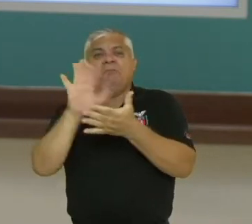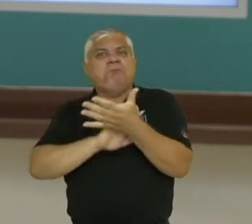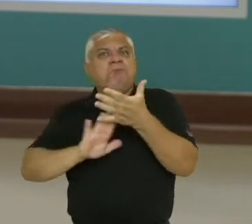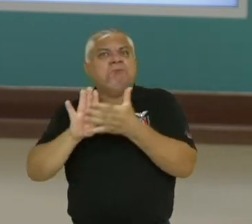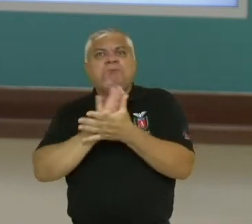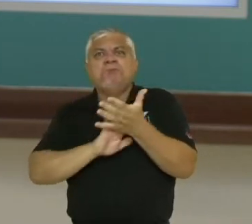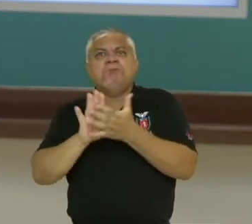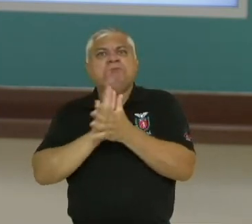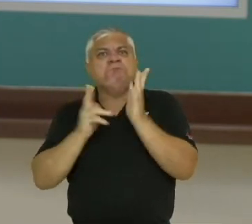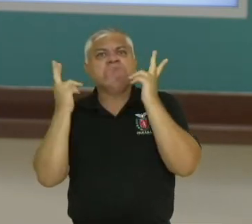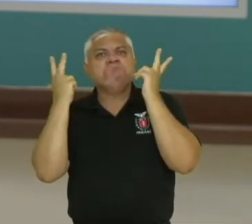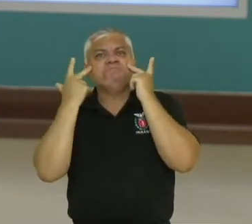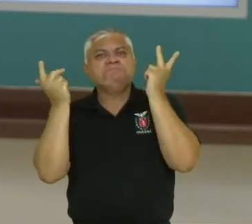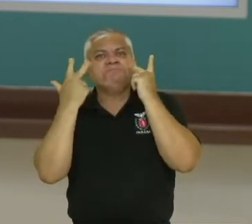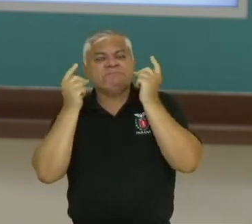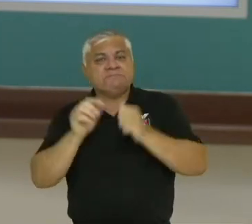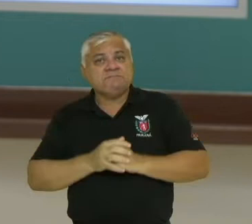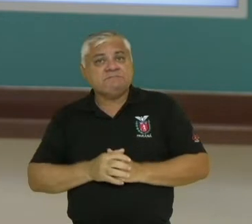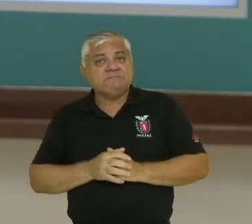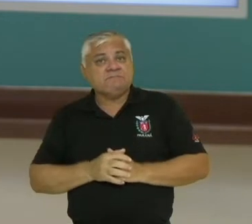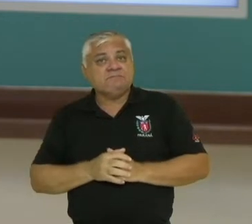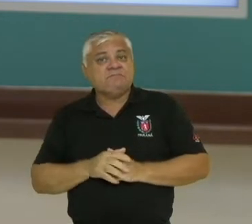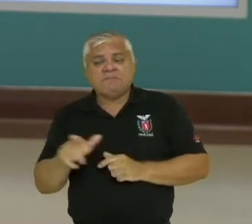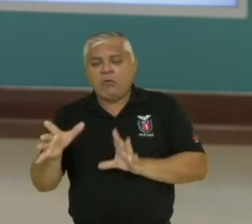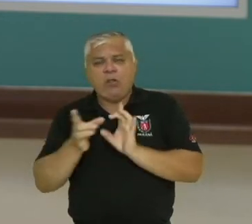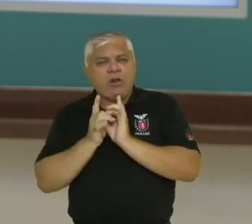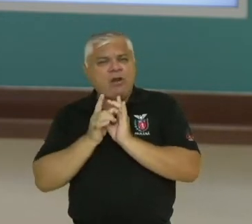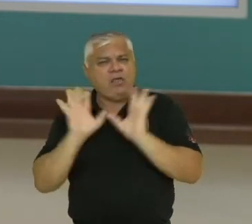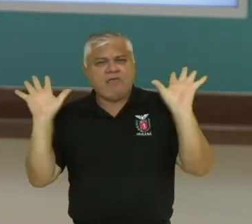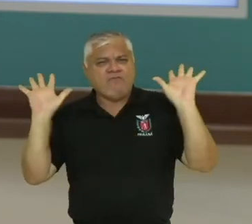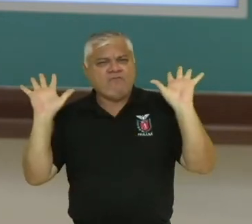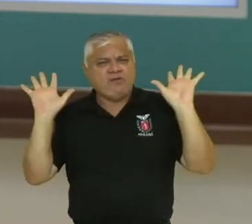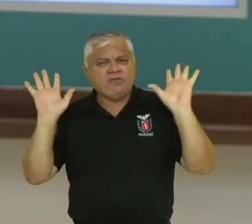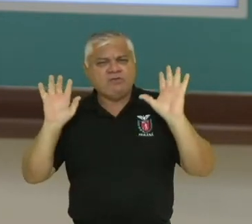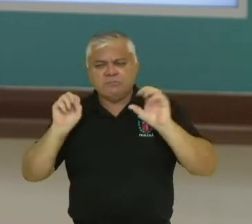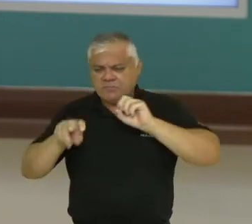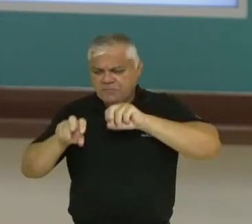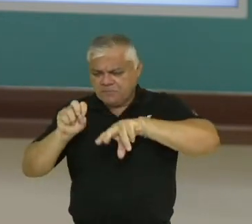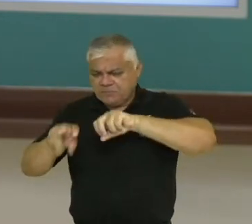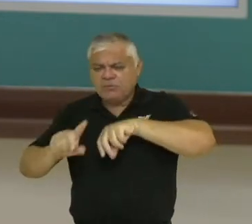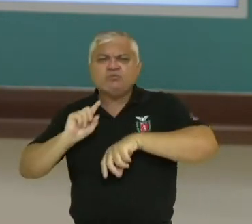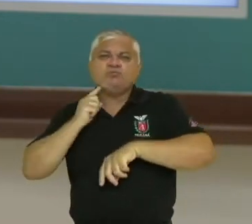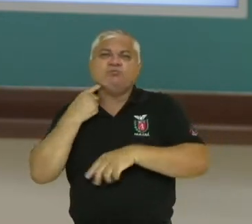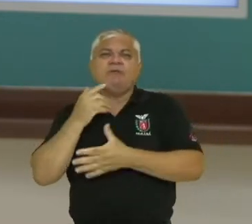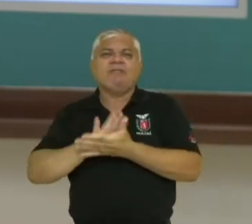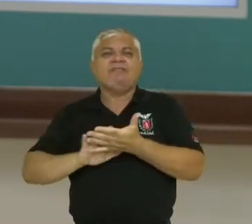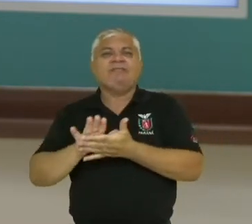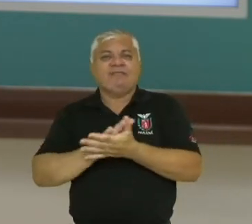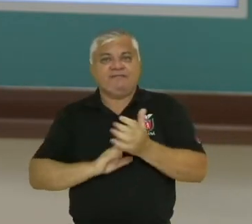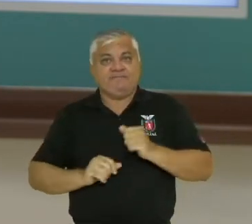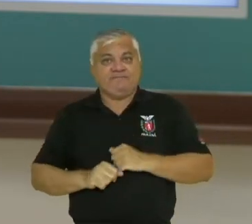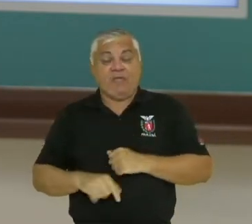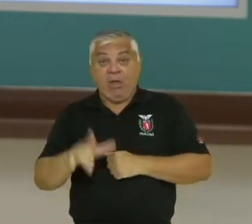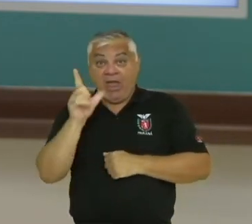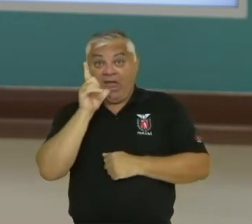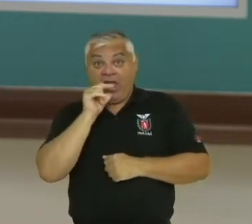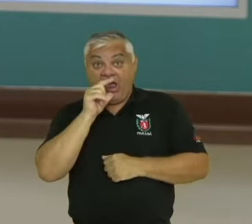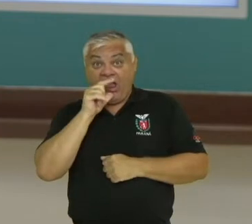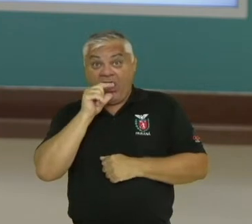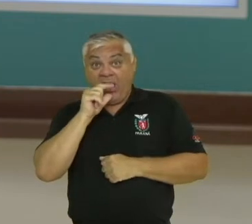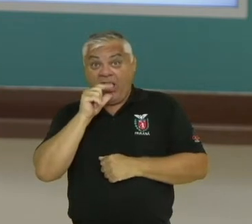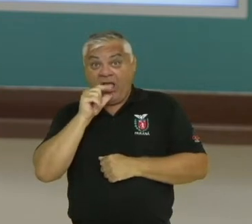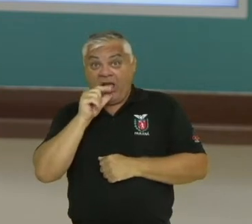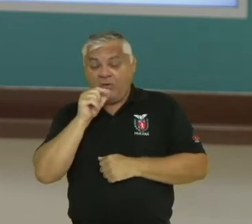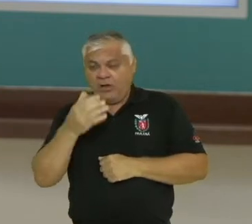cheiro, inodora, além de ser livre de qualquer tipo de poluente ou contaminação. Então, a água que é própria para o